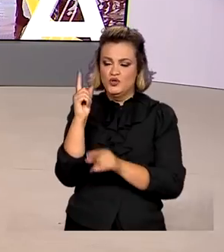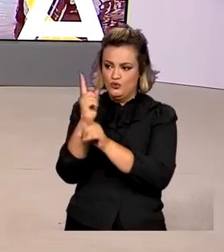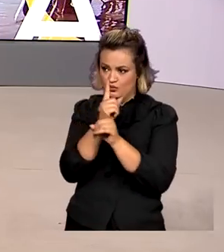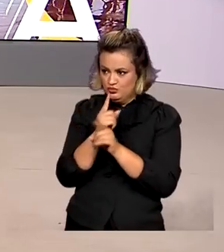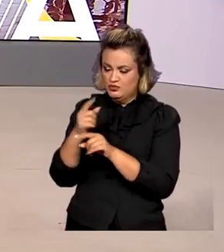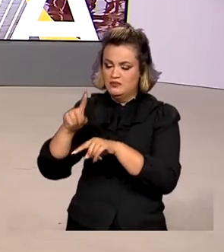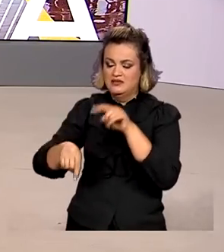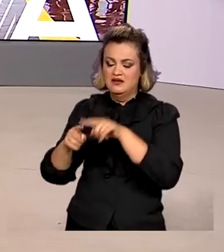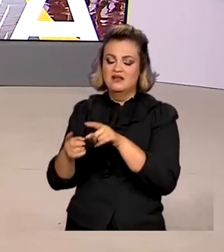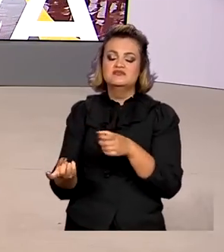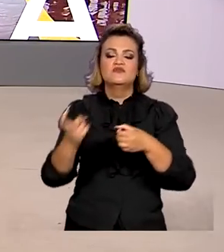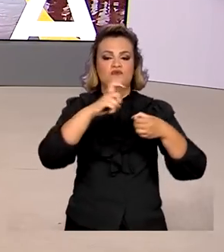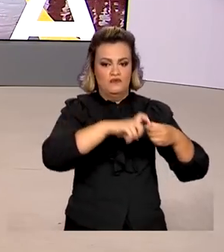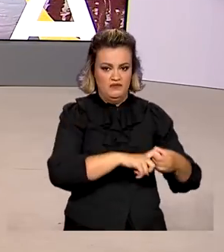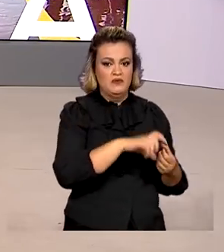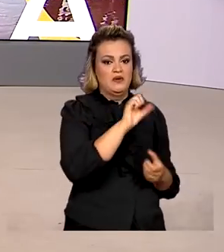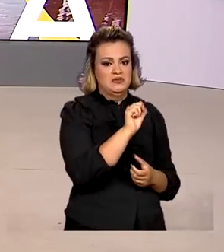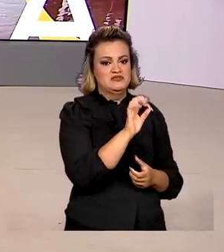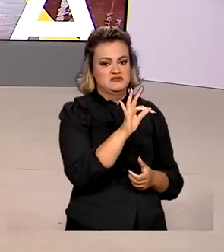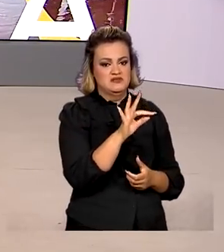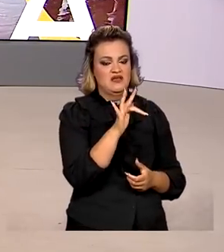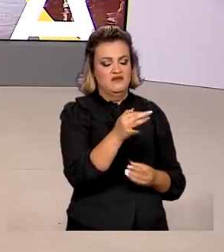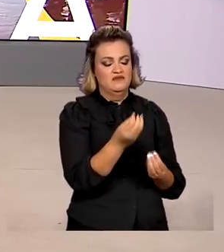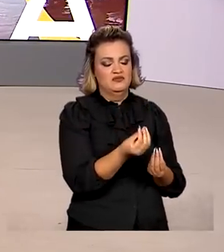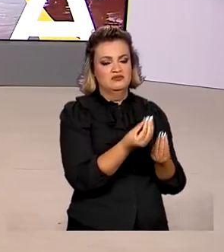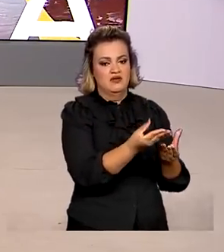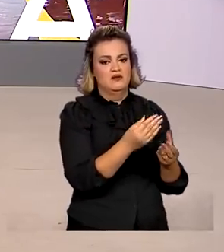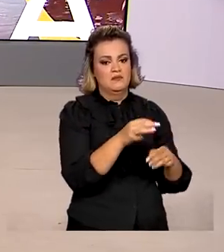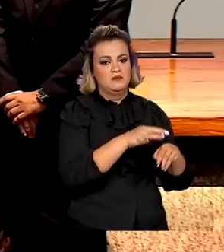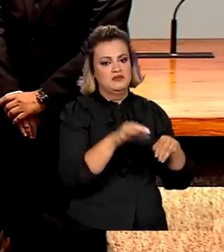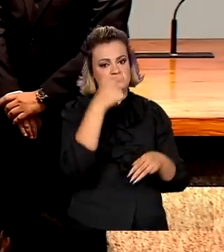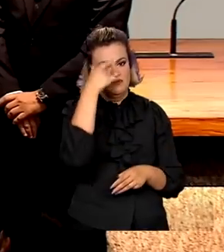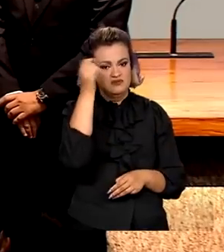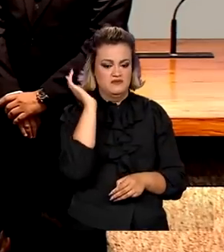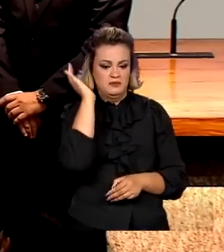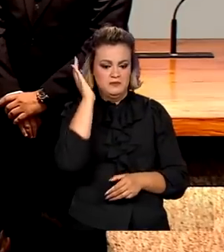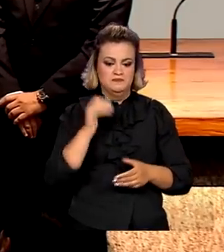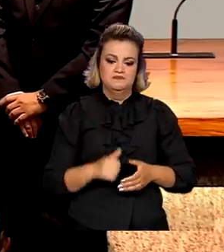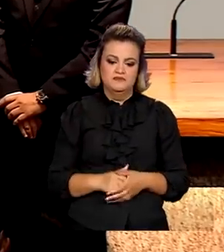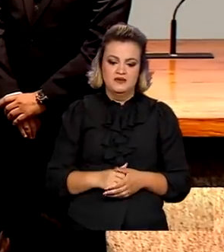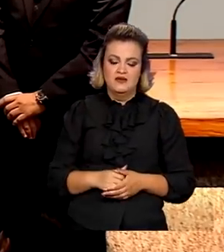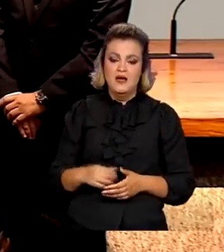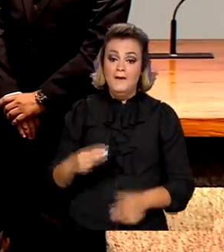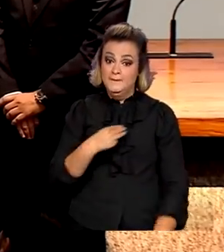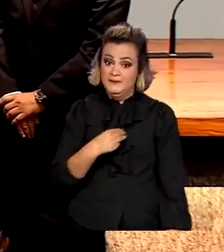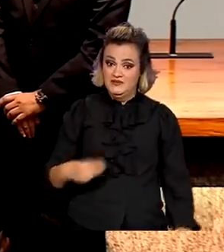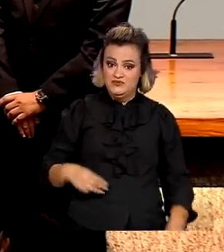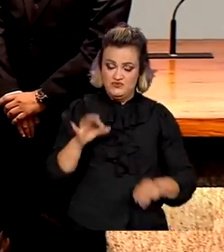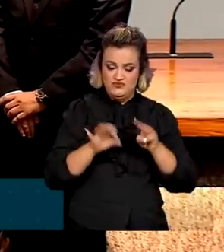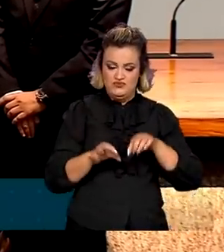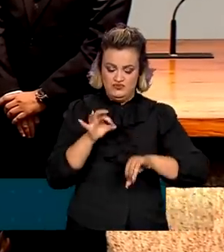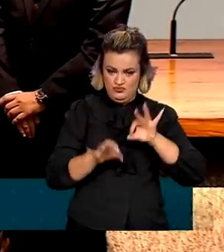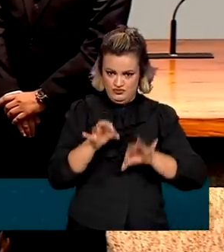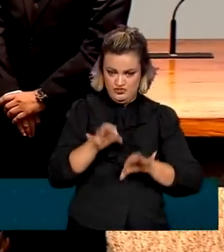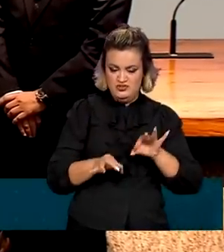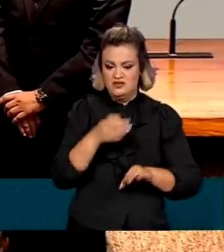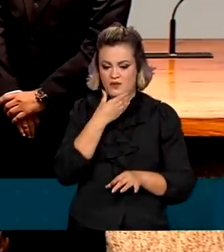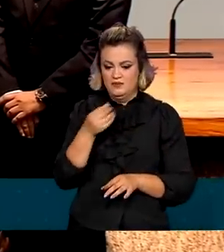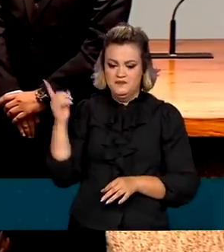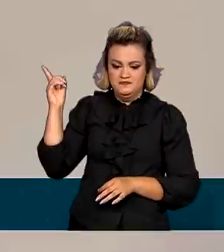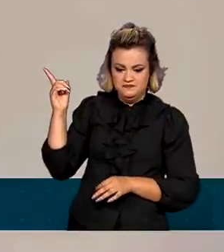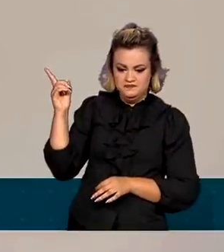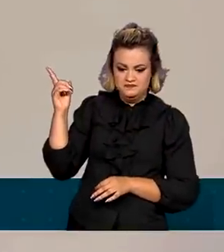ao STF e entregue à presidente da corte. O ministro da Justiça e Segurança Pública, Flávio